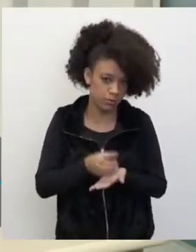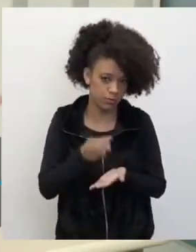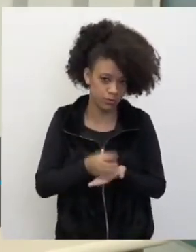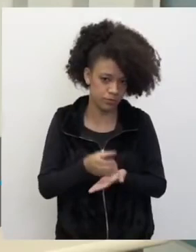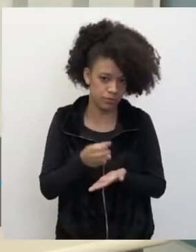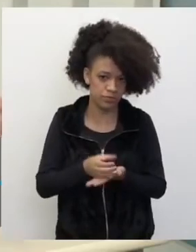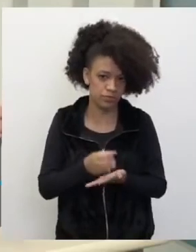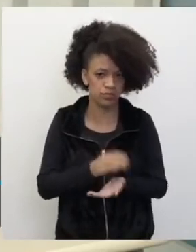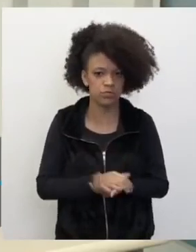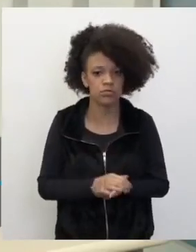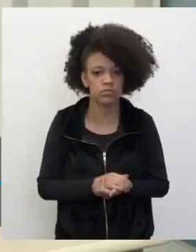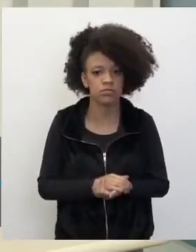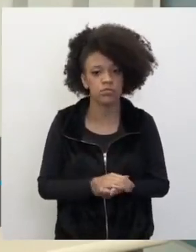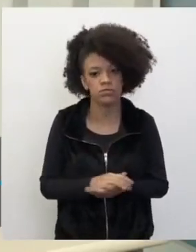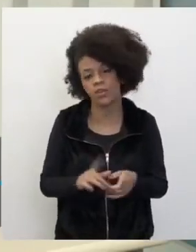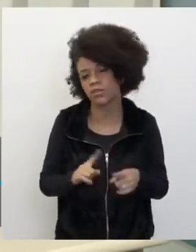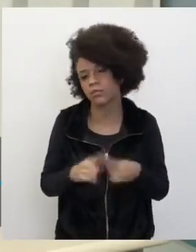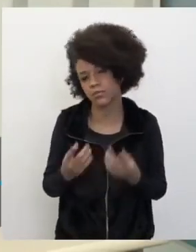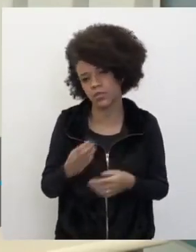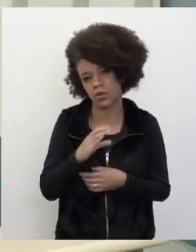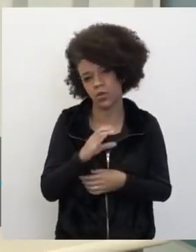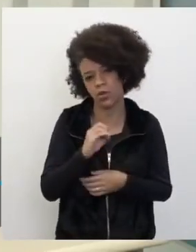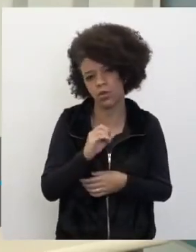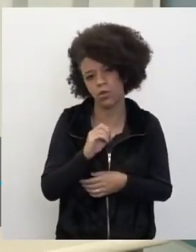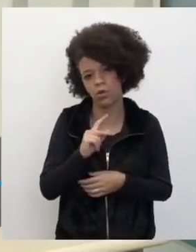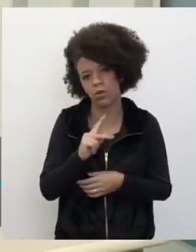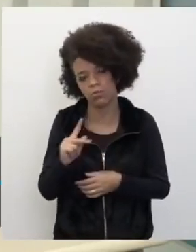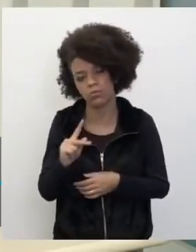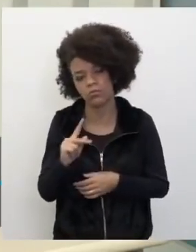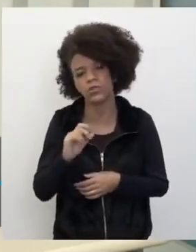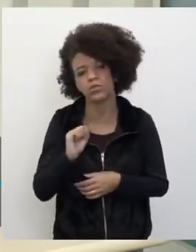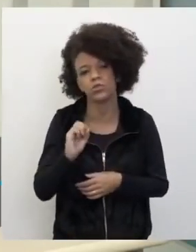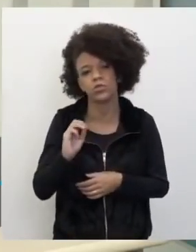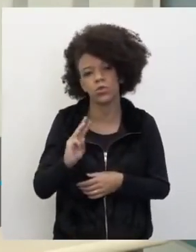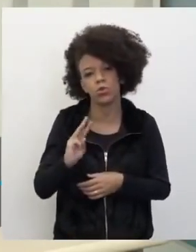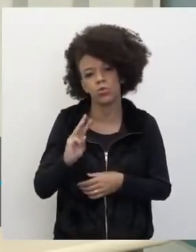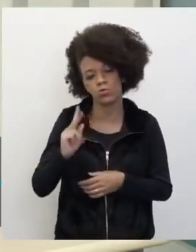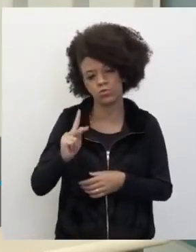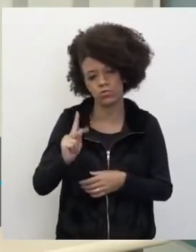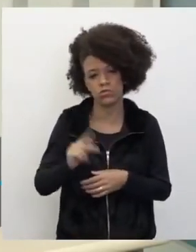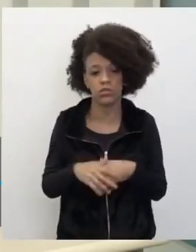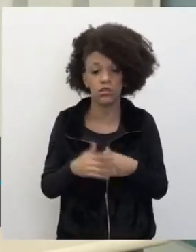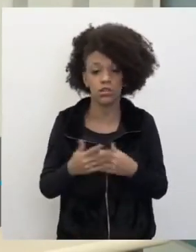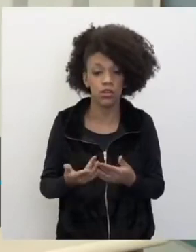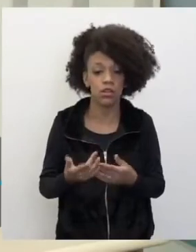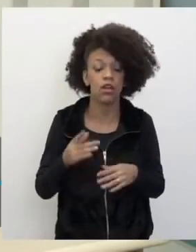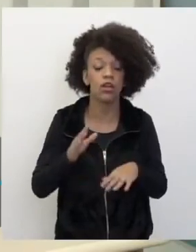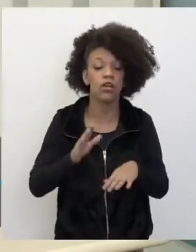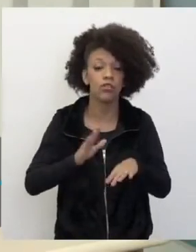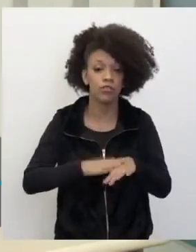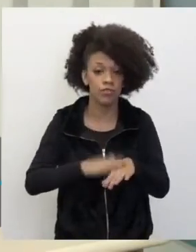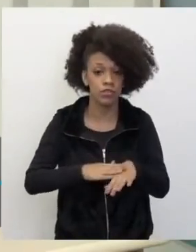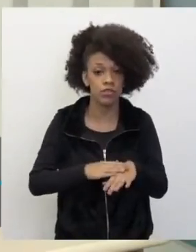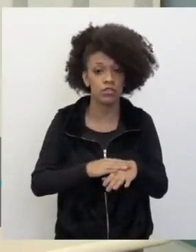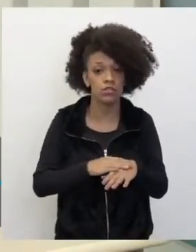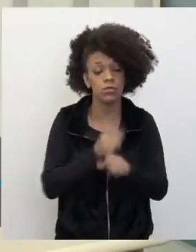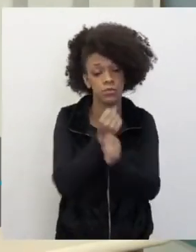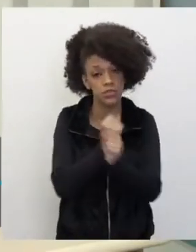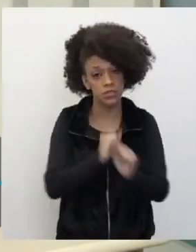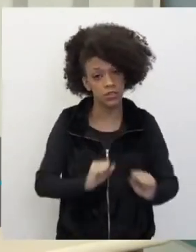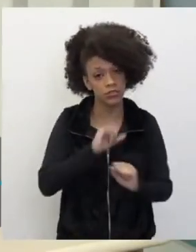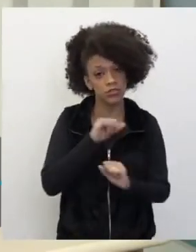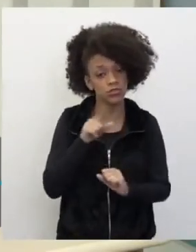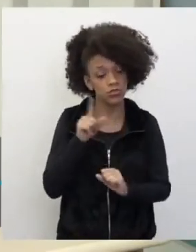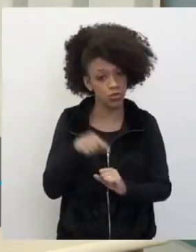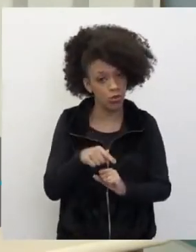eu não gosto de falar brincadeira do copo, mas é Cup Song. Ela serve para marcar o ritmo. A gente fez o Escravos de Jó, que é uma música